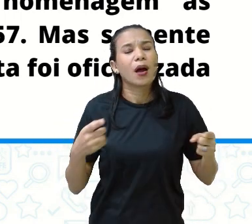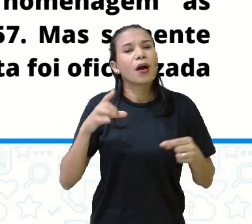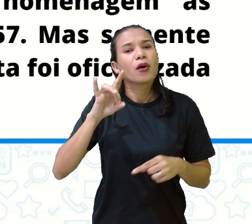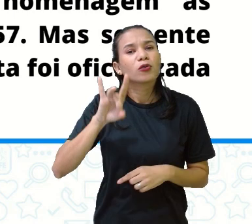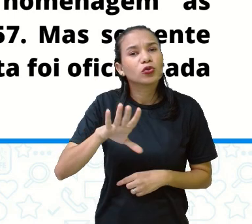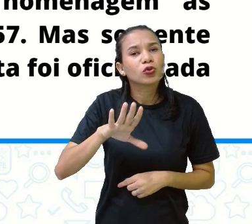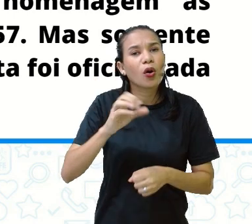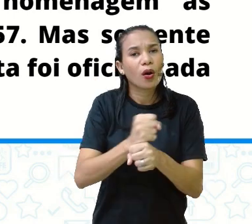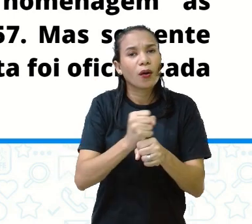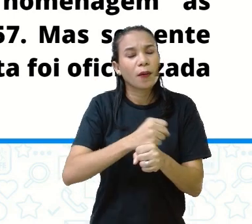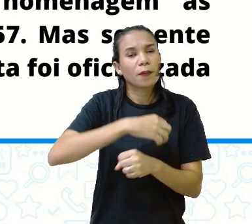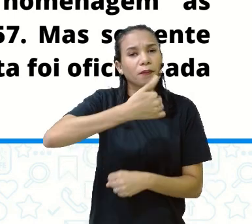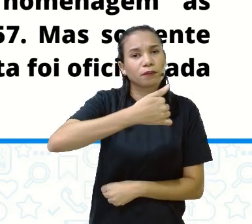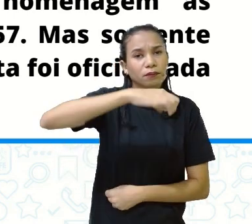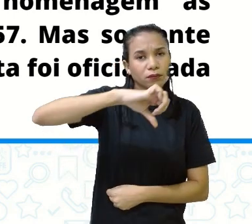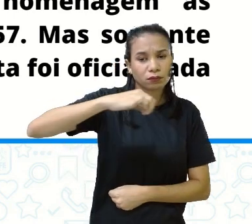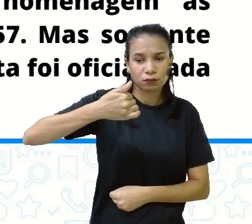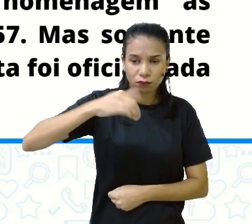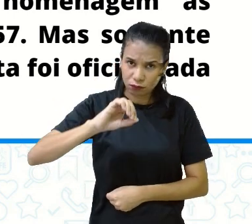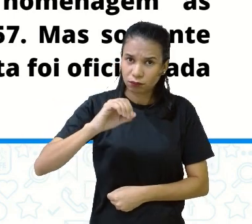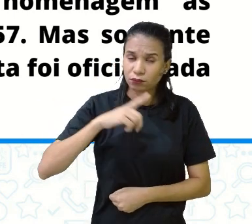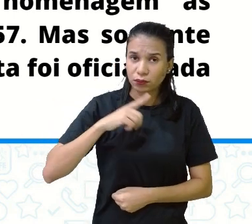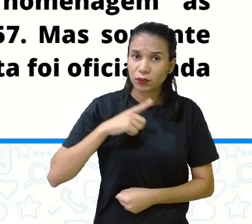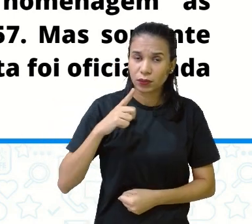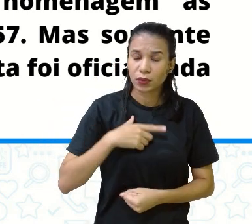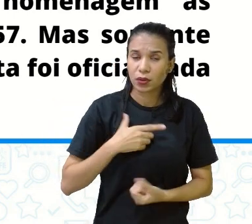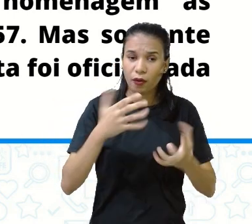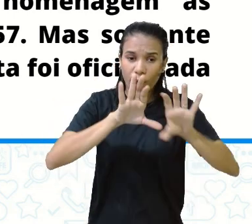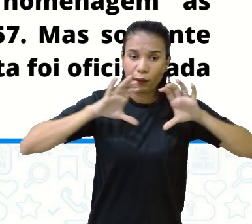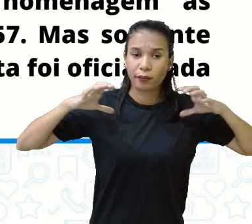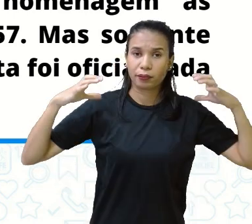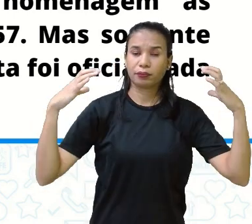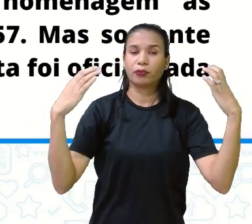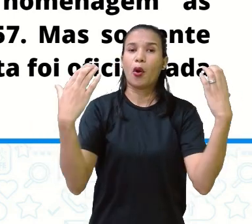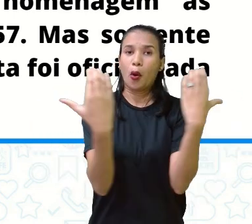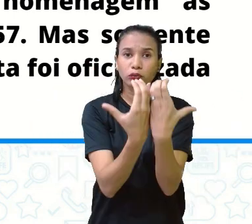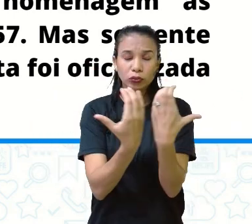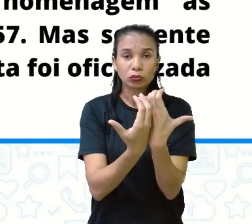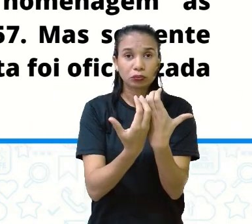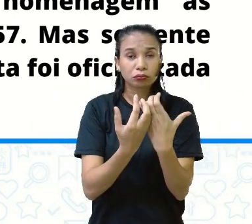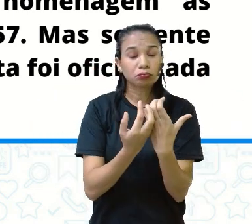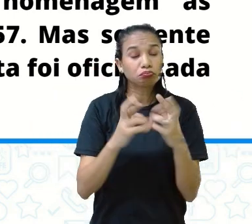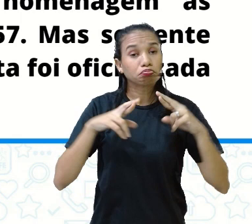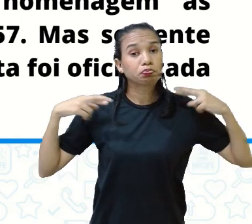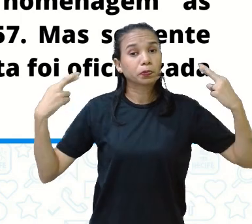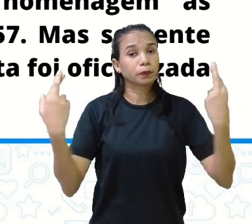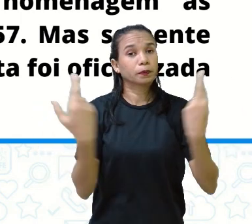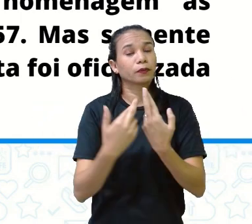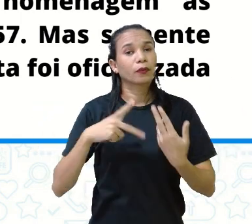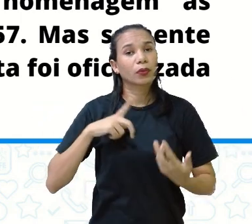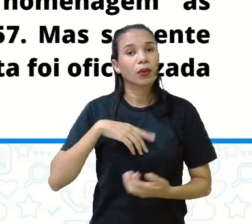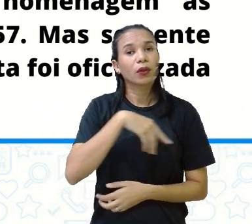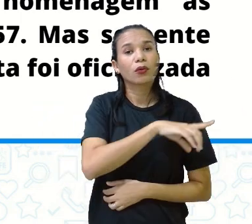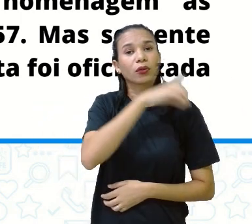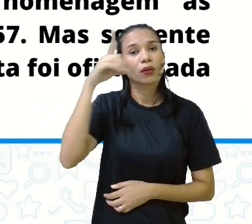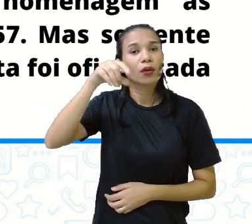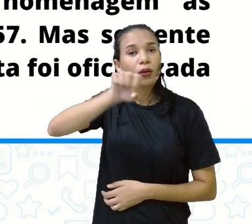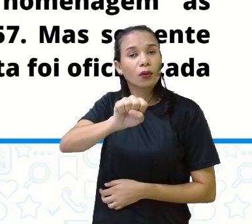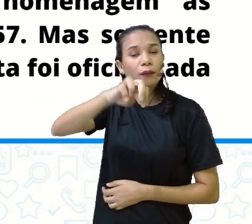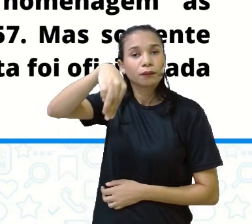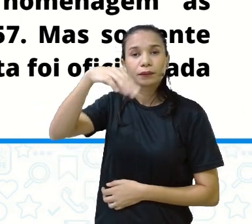somente no ano de 1910, durante uma conferência na Dinamarca, foi decidido que o 8 de